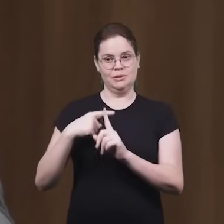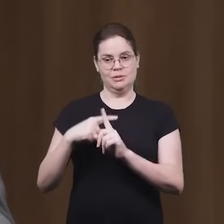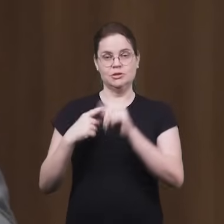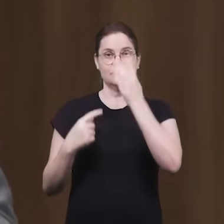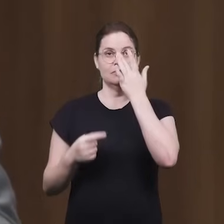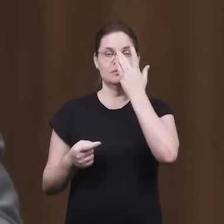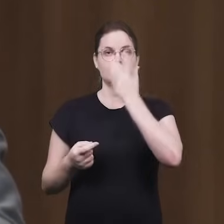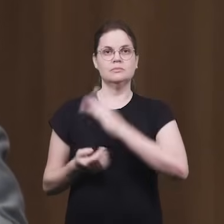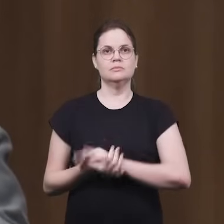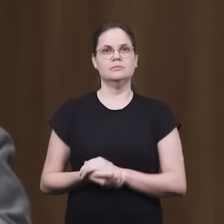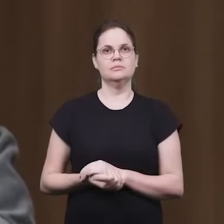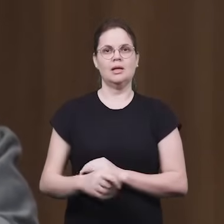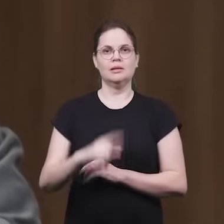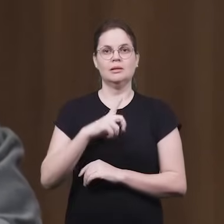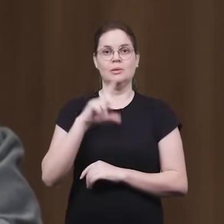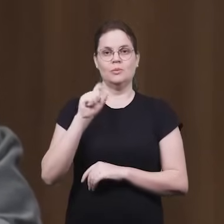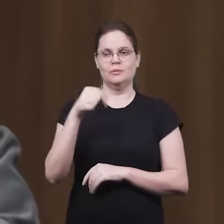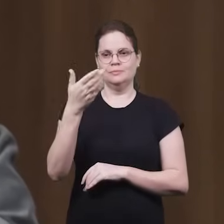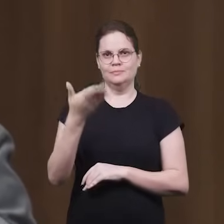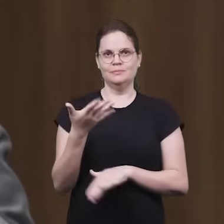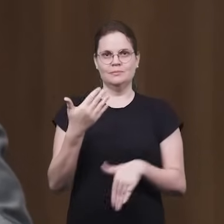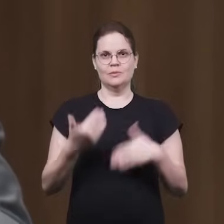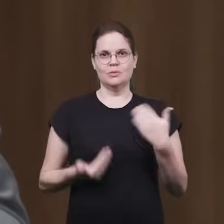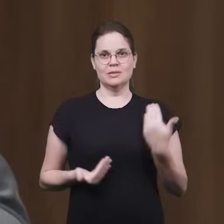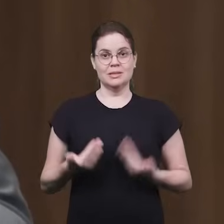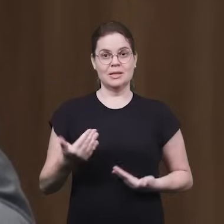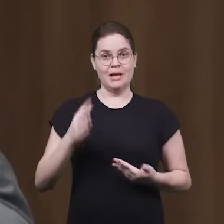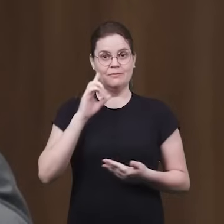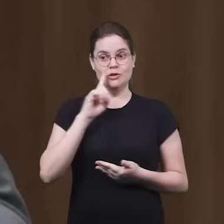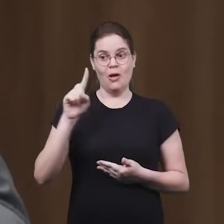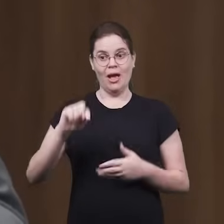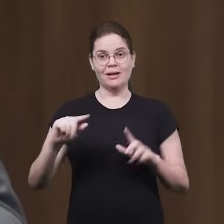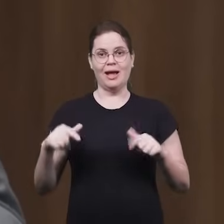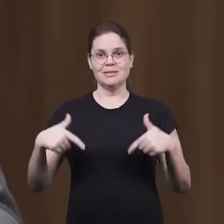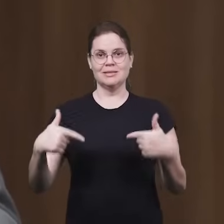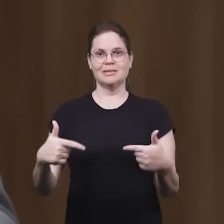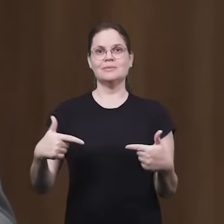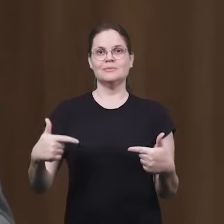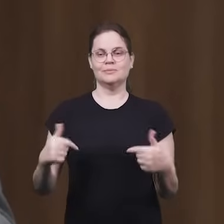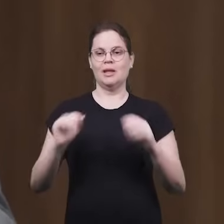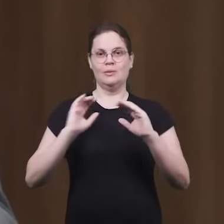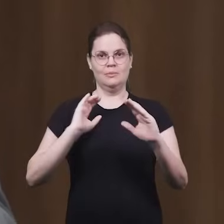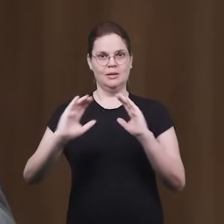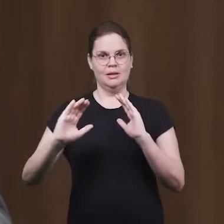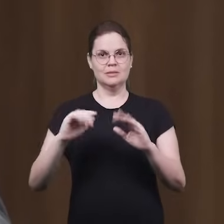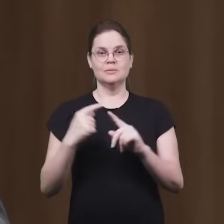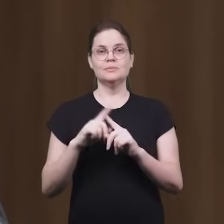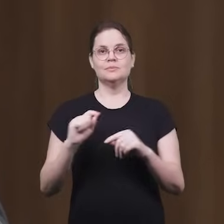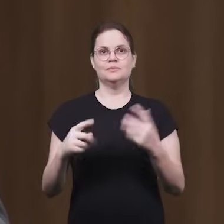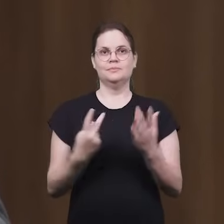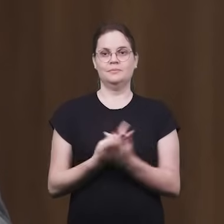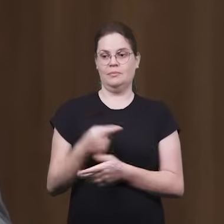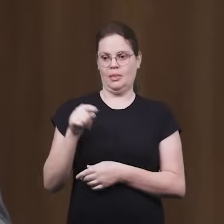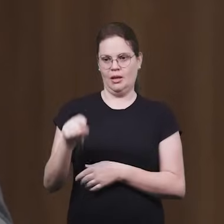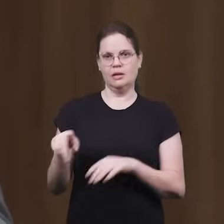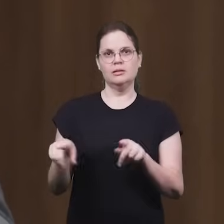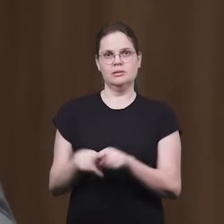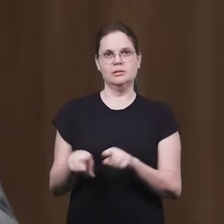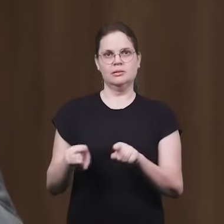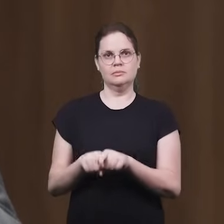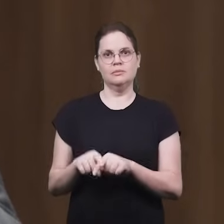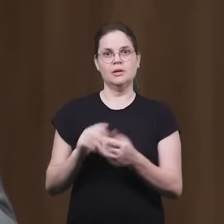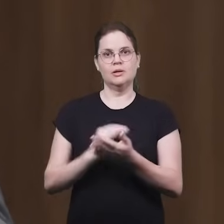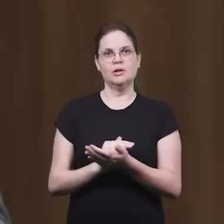você tem o servo de Deus como elemento ativo nessa comunicação. Ou seja, ele passa também a ter